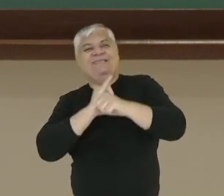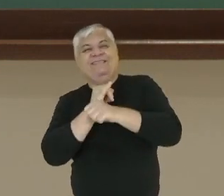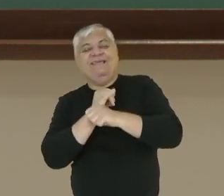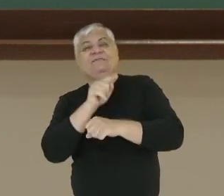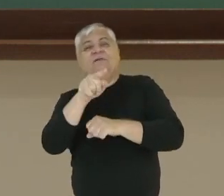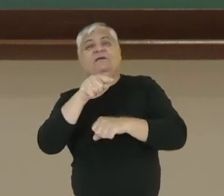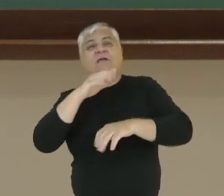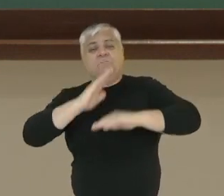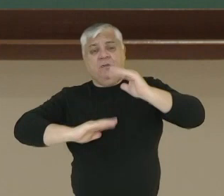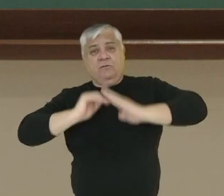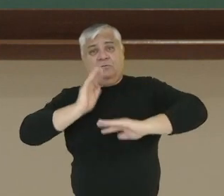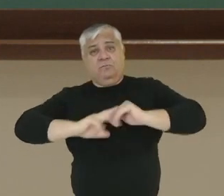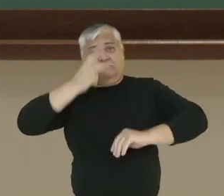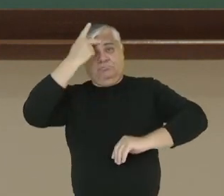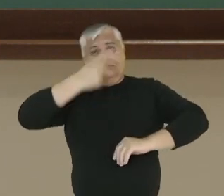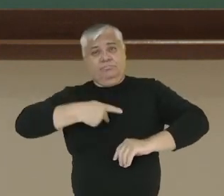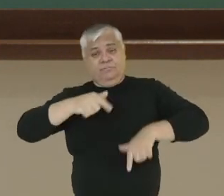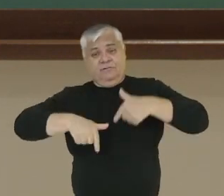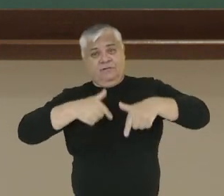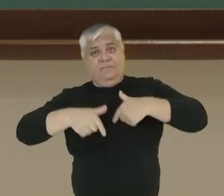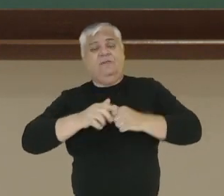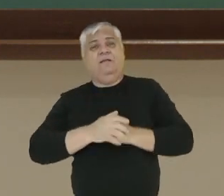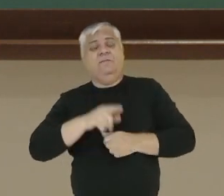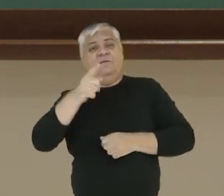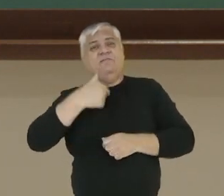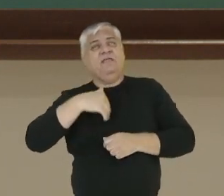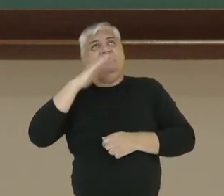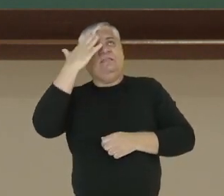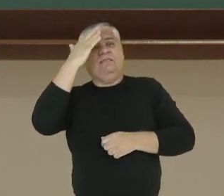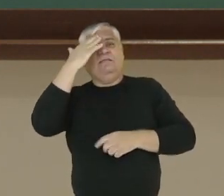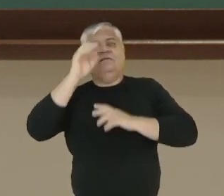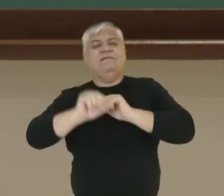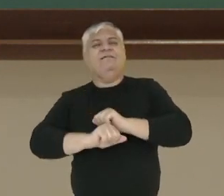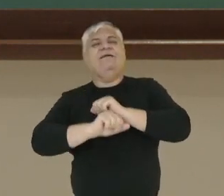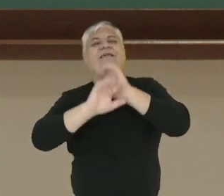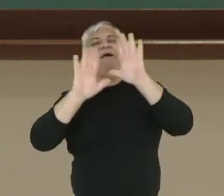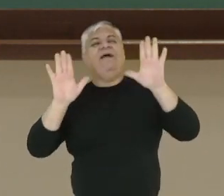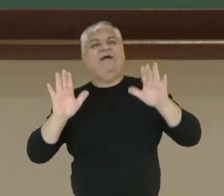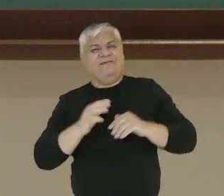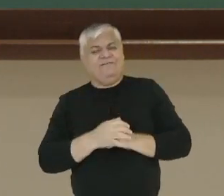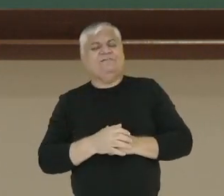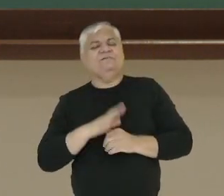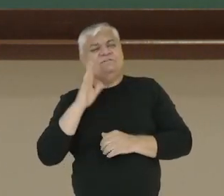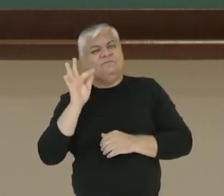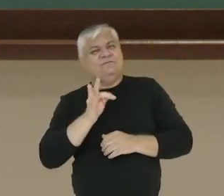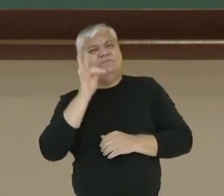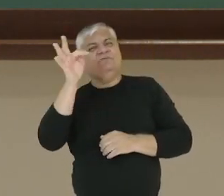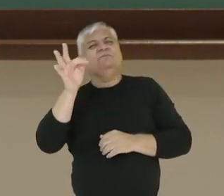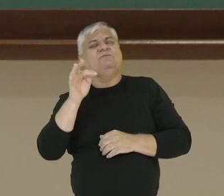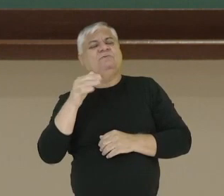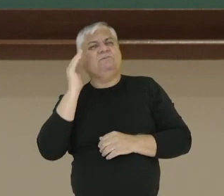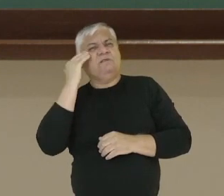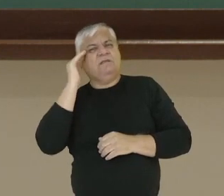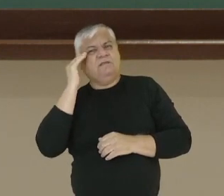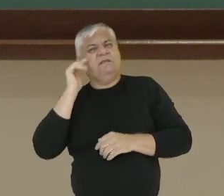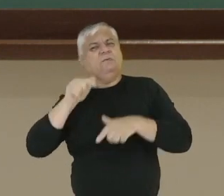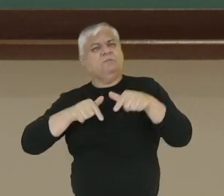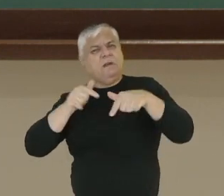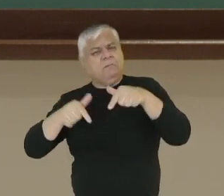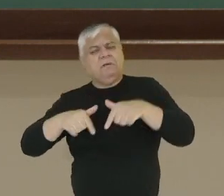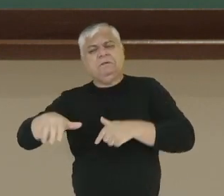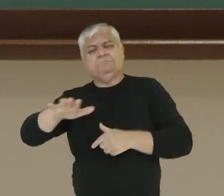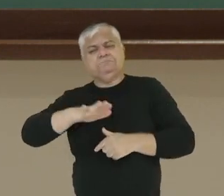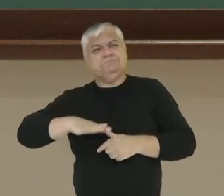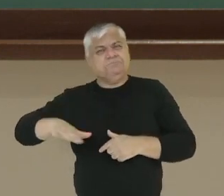para você, ou seja, para esclarecer as suas dúvidas, para que você consiga aí sanar as suas dúvidas a respeito desse trabalho